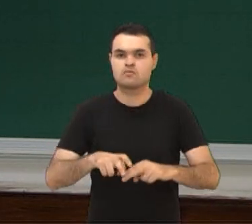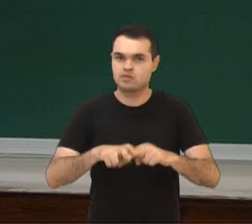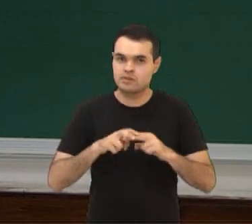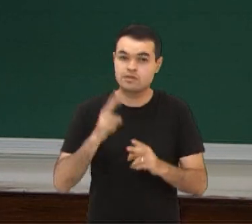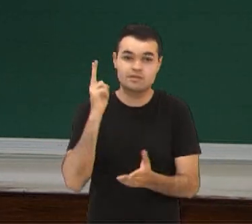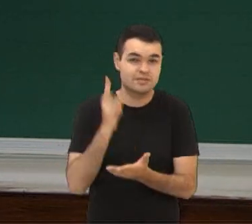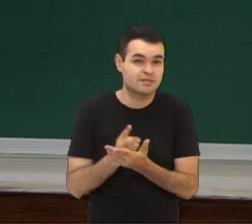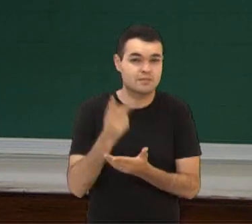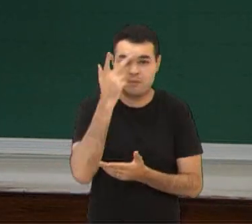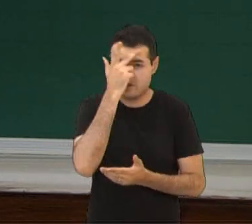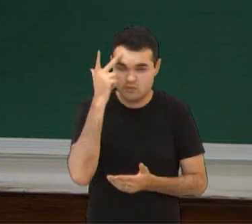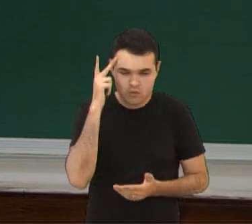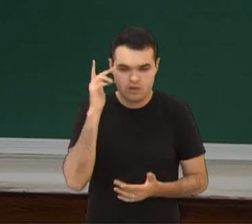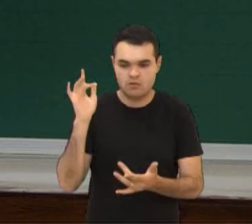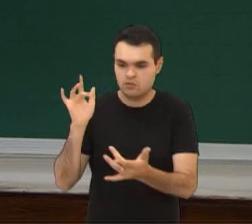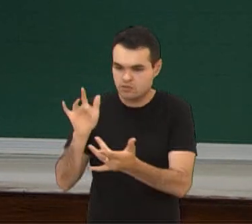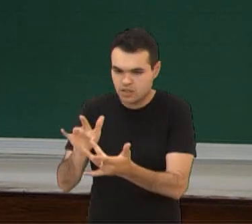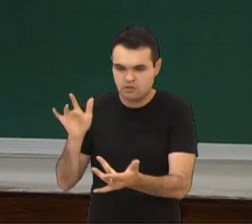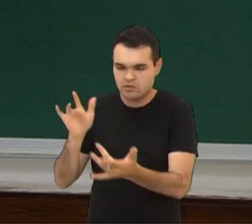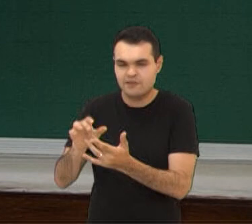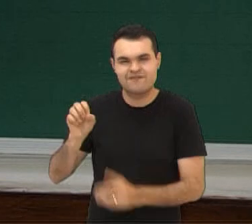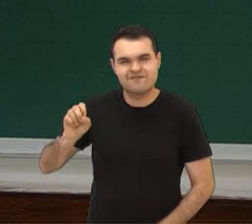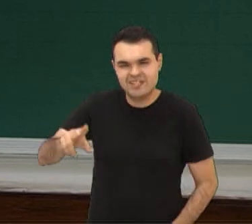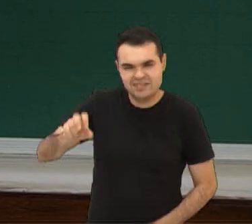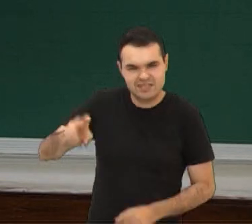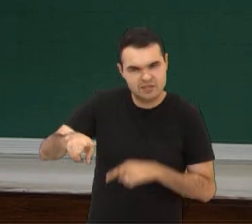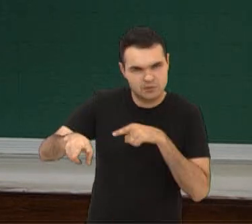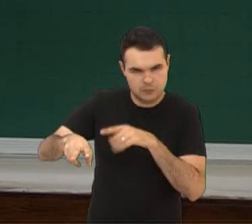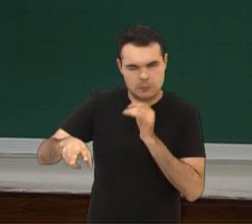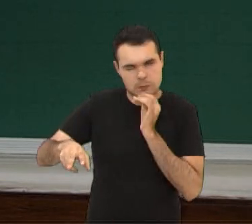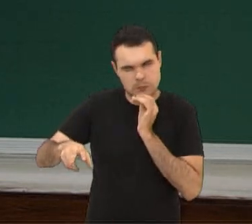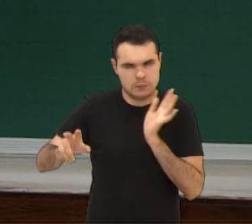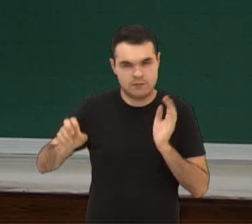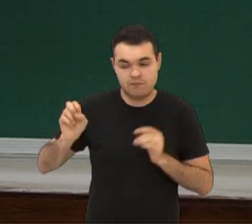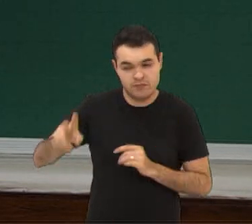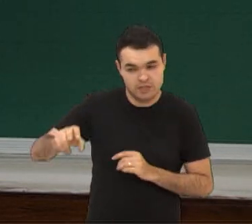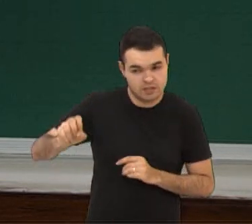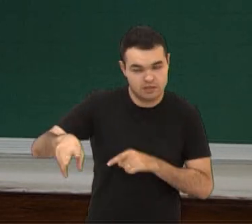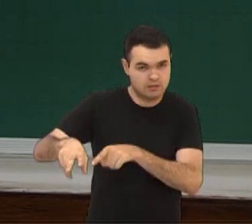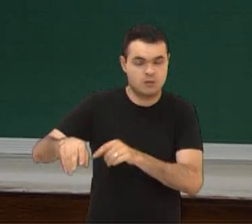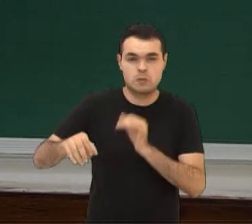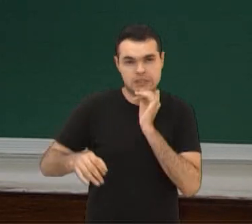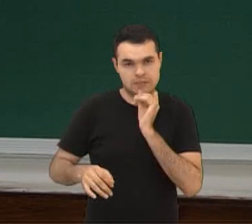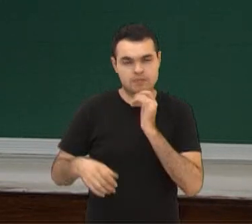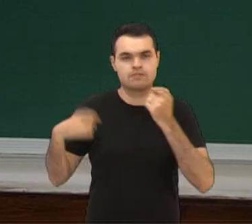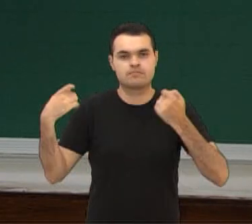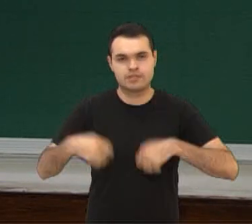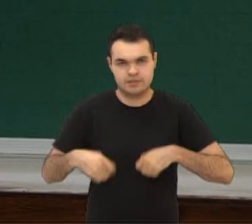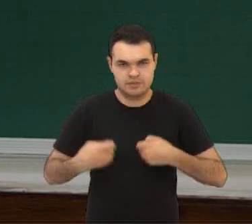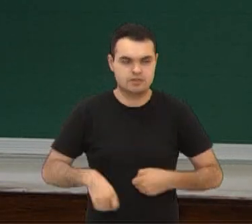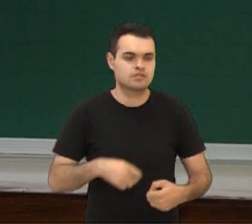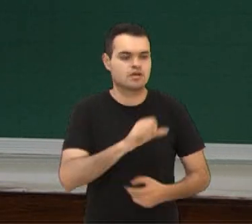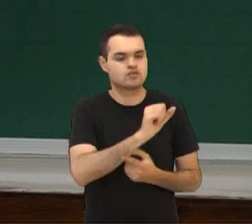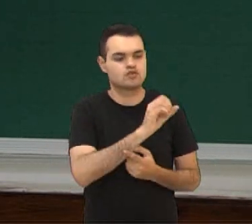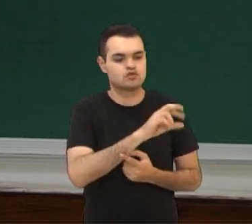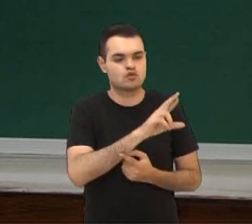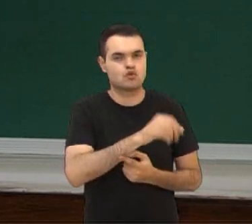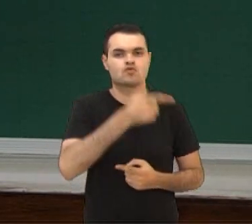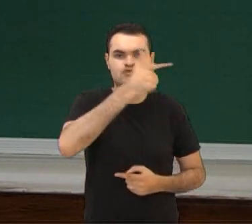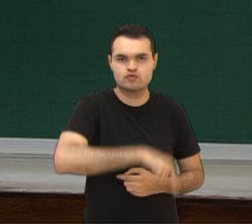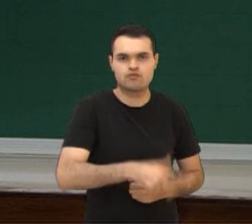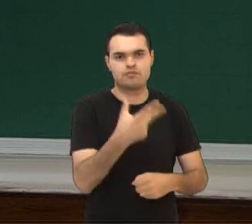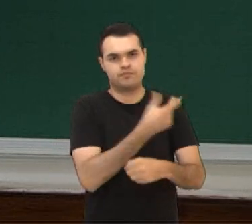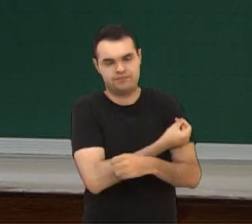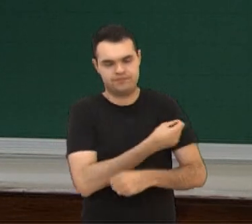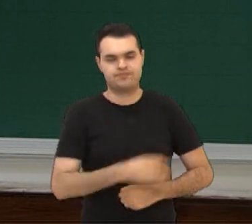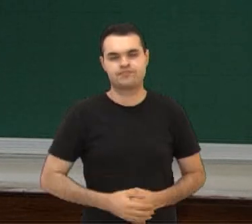que a pessoa tiver contato com aquele mesmo veneno, por exemplo, com aquela mesma toxina, ela tem que tomar o soro novamente. E no